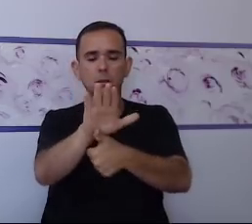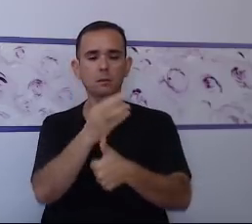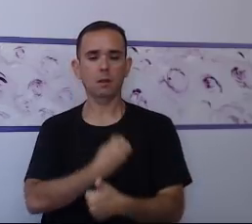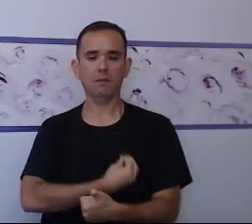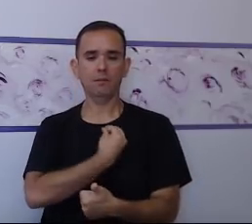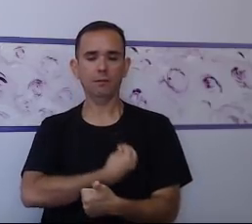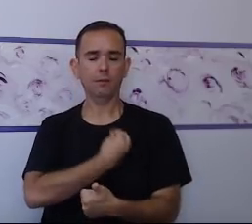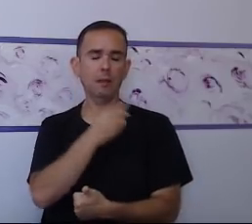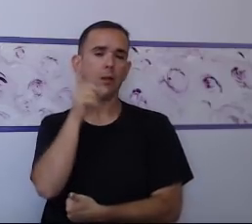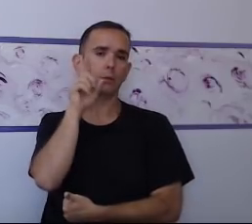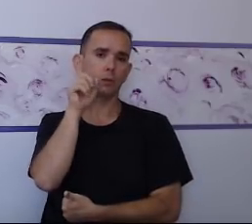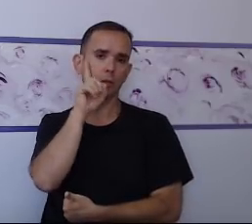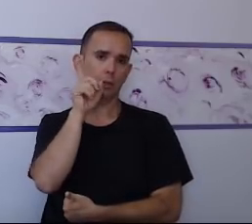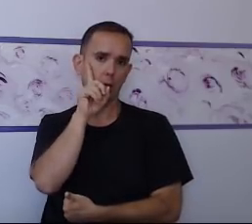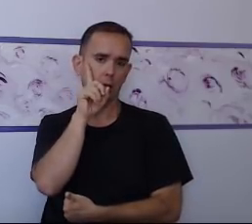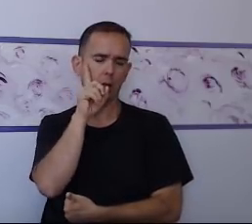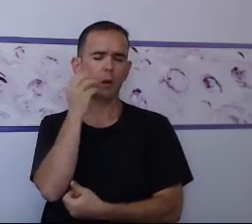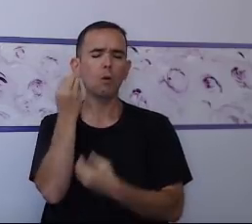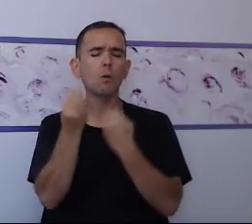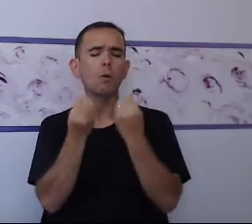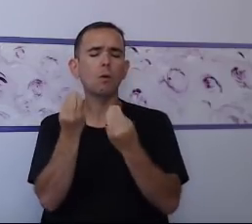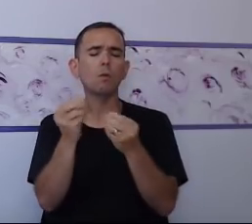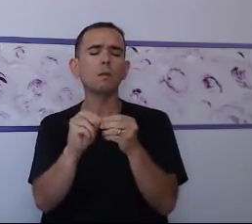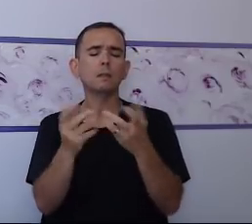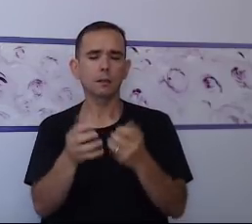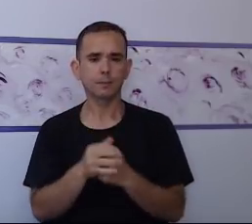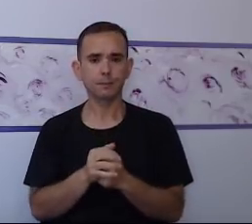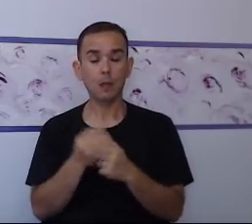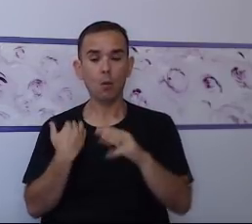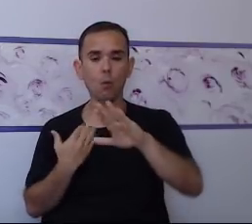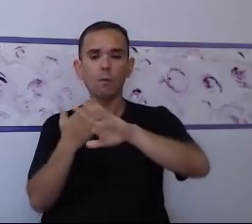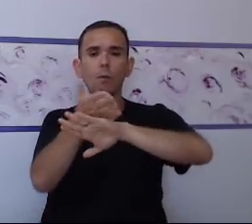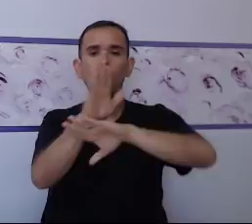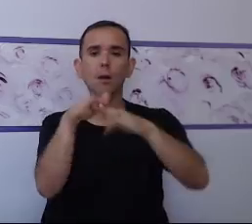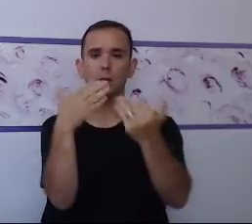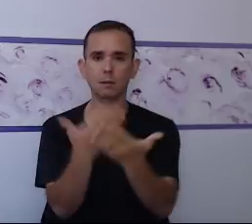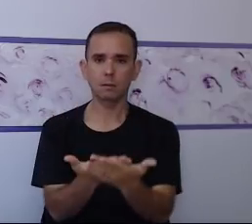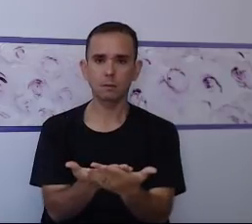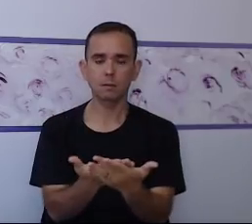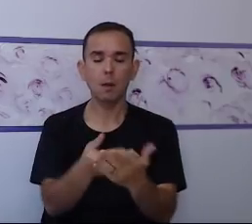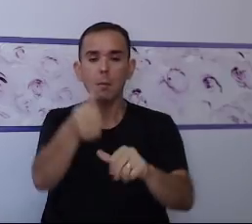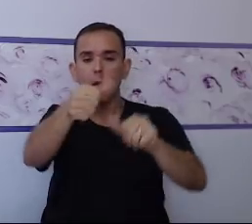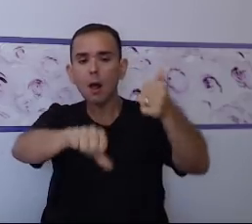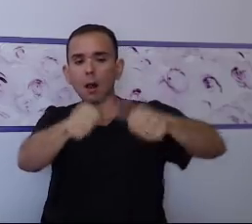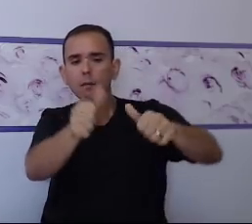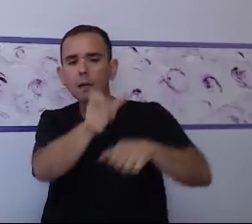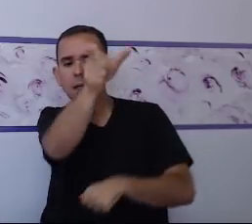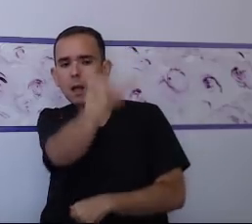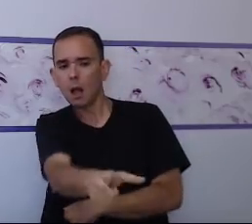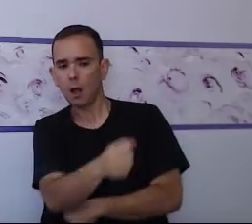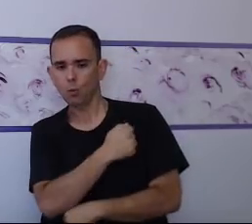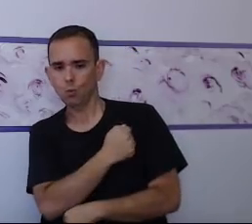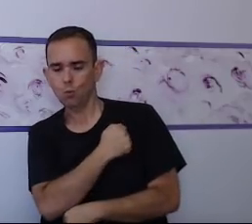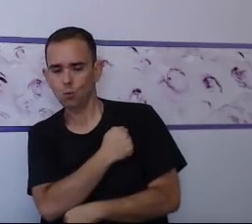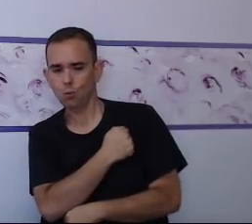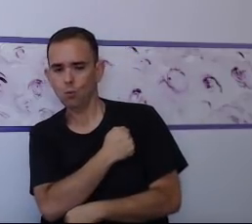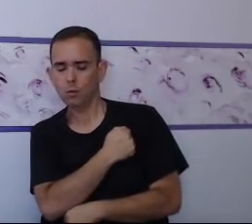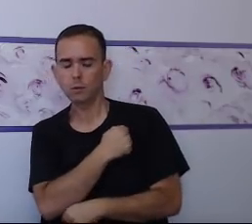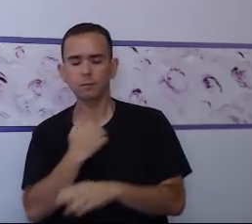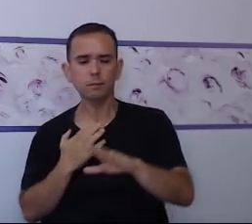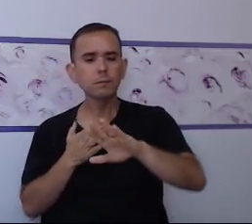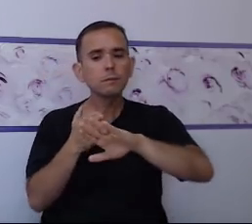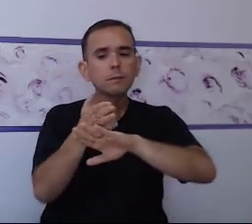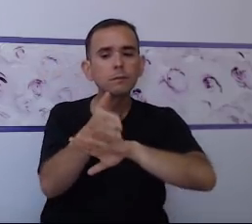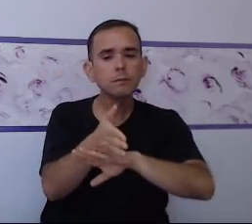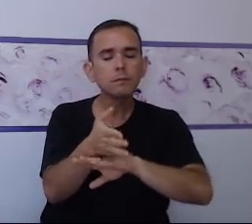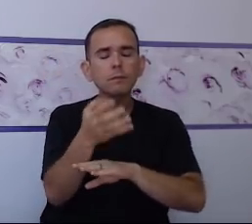diária. De que forma que a gente pensa isso? Eu chego até a escola para avaliar determinados alunos, e aí a gente chega na